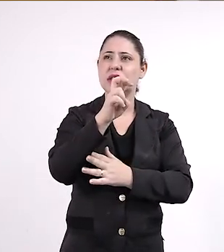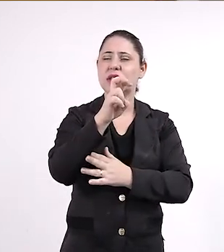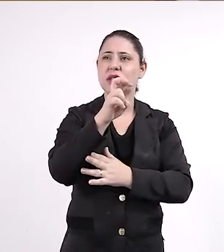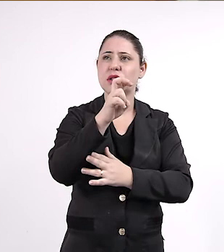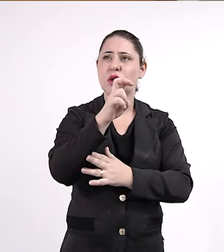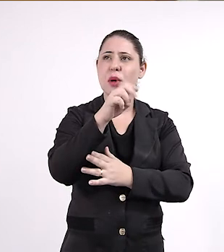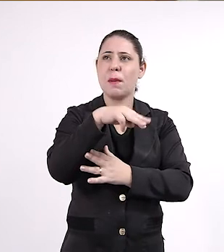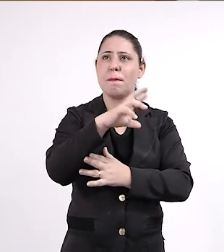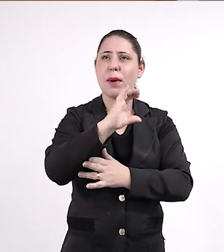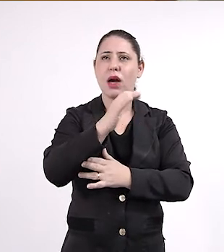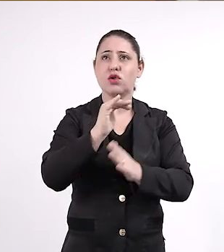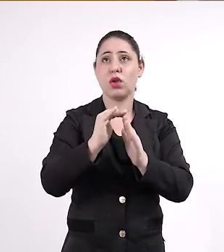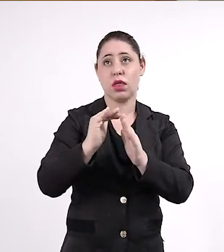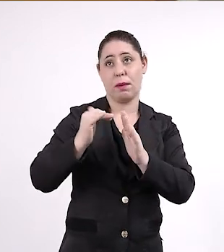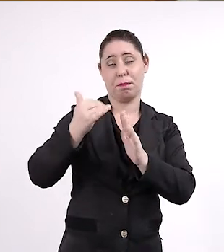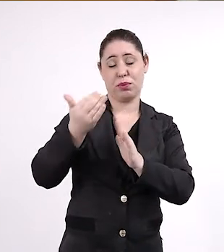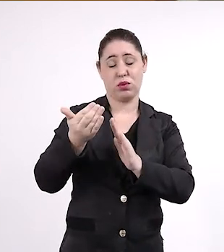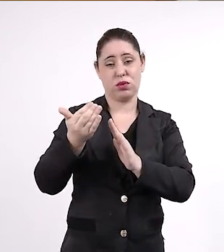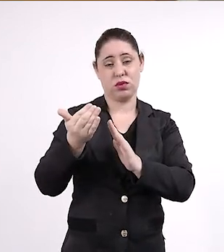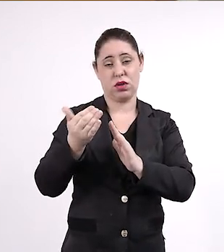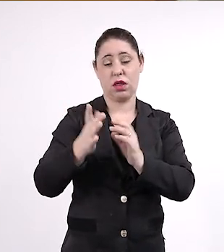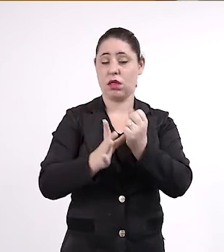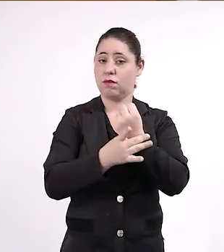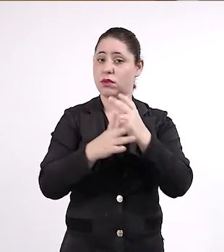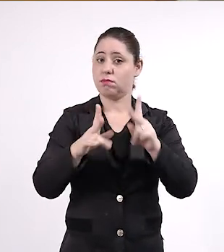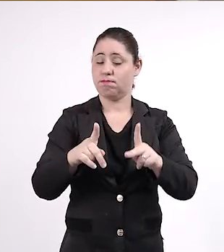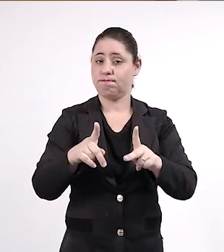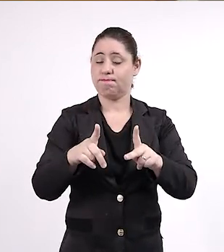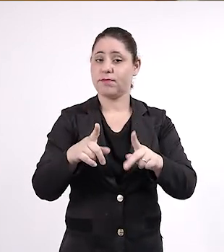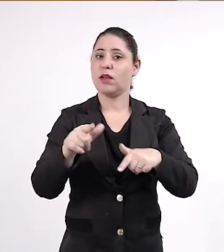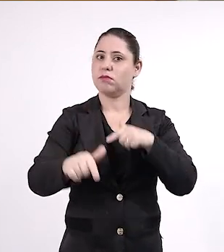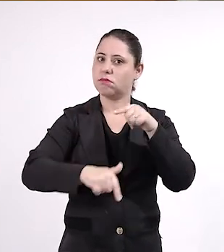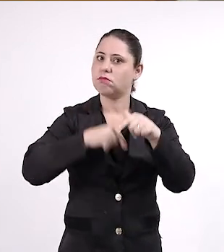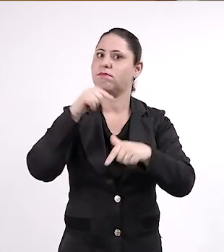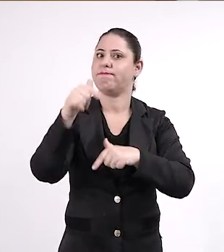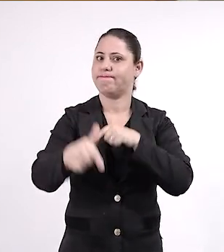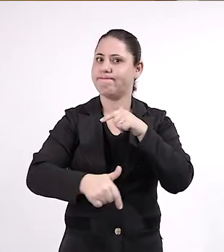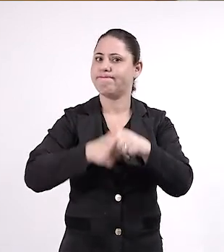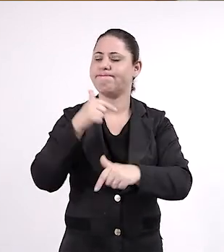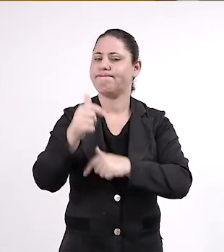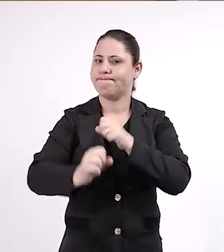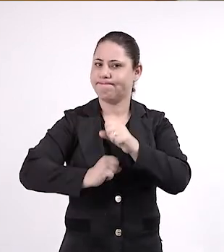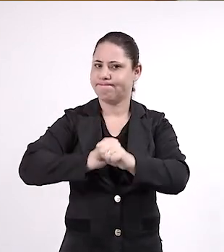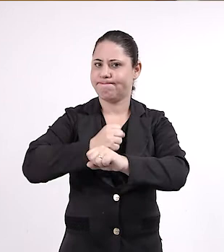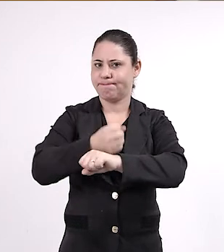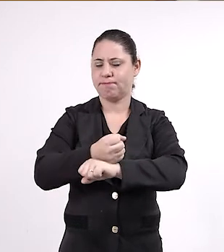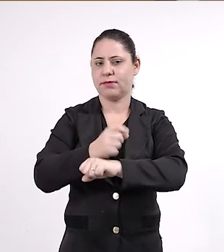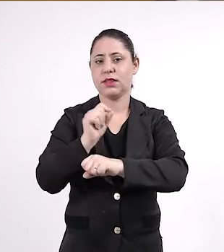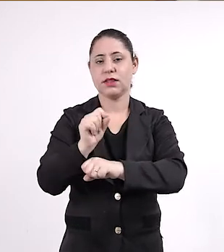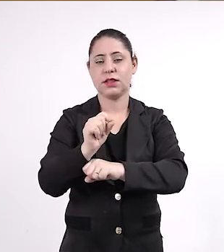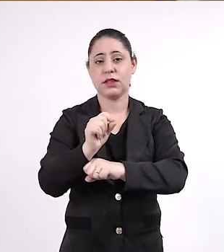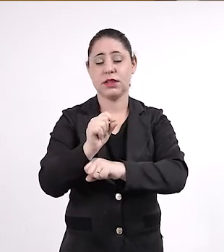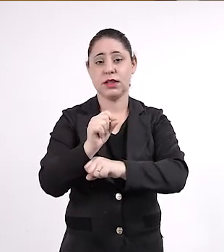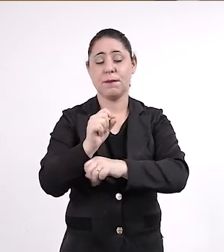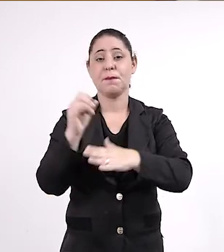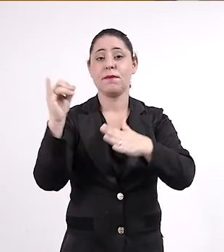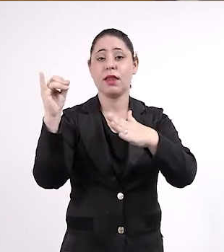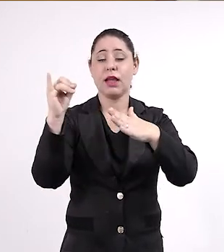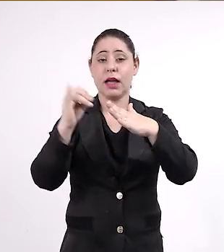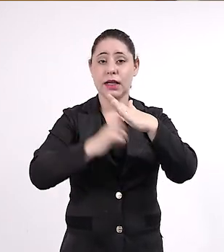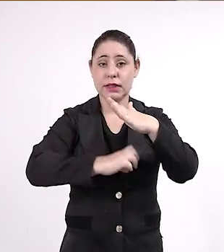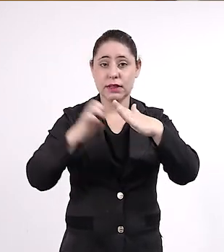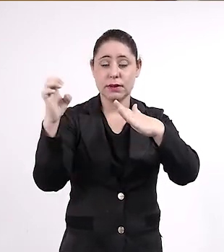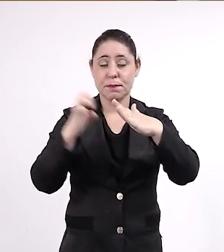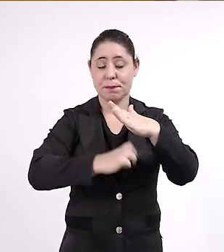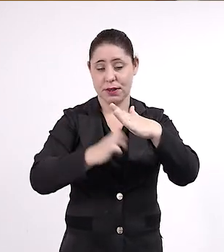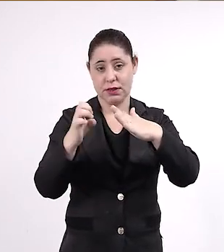segunda quinzena de março, a Defensoria passou a ter uma atuação muito efetiva também para que as